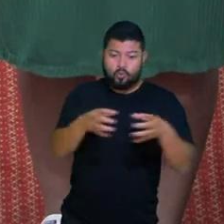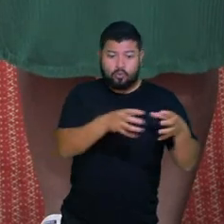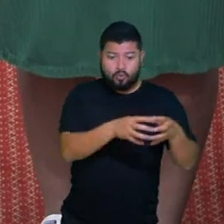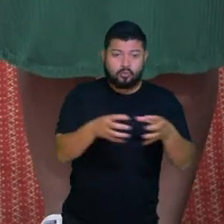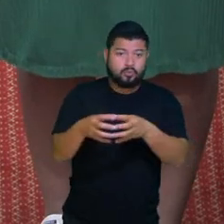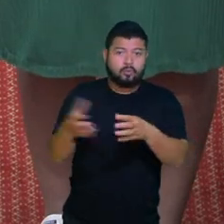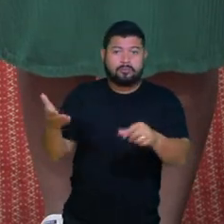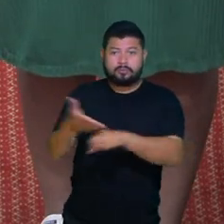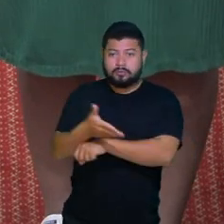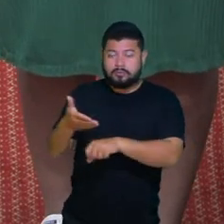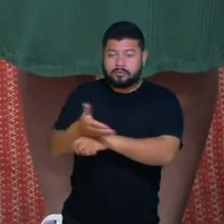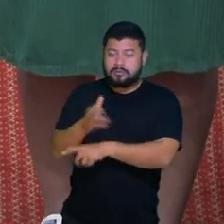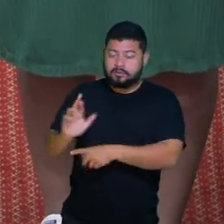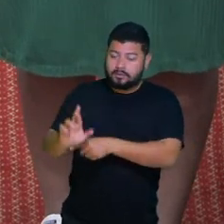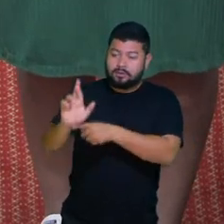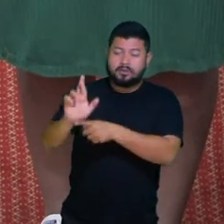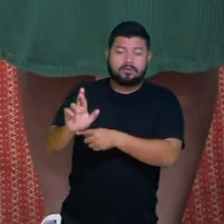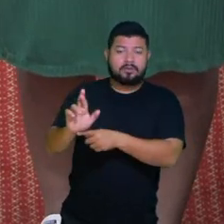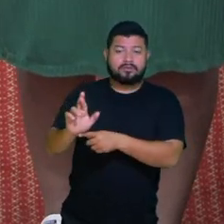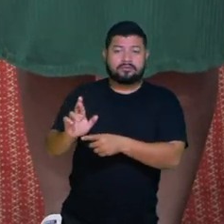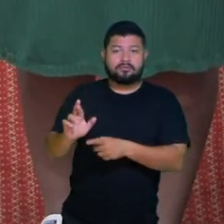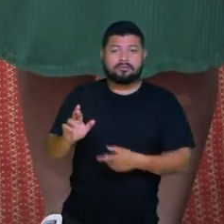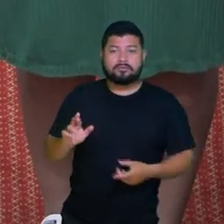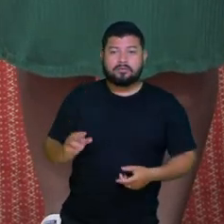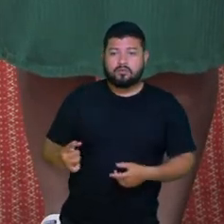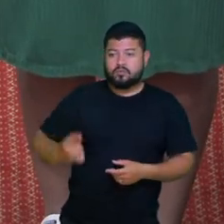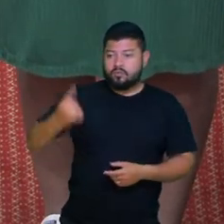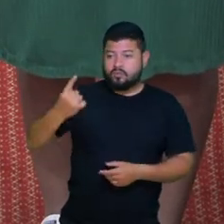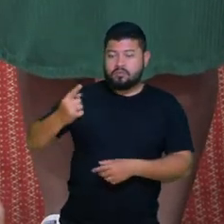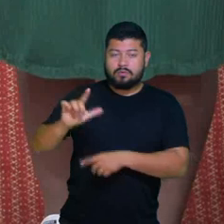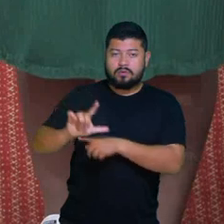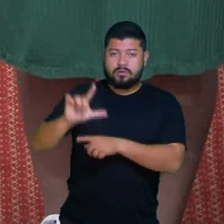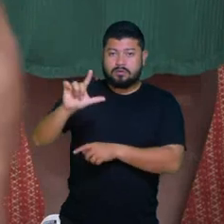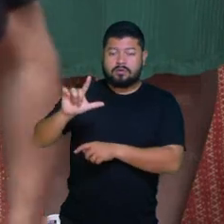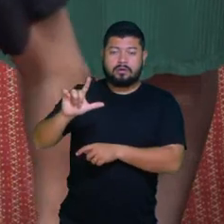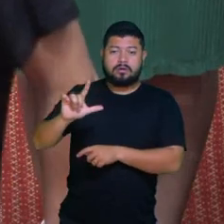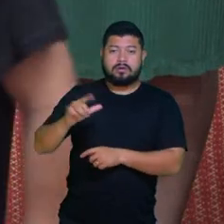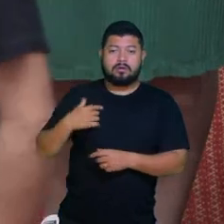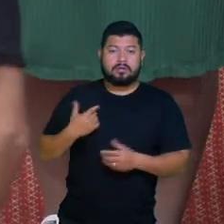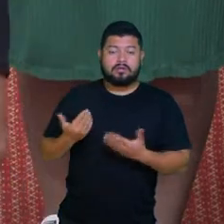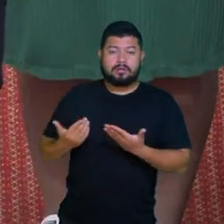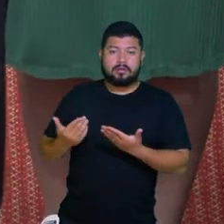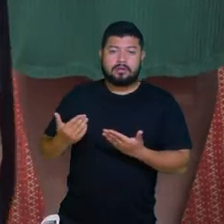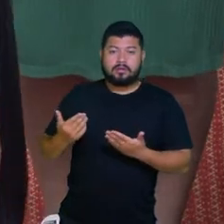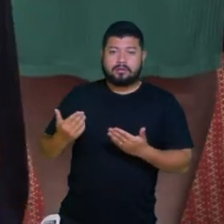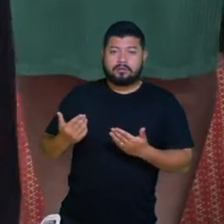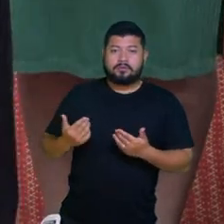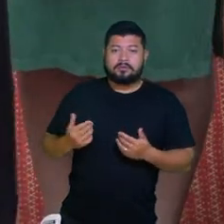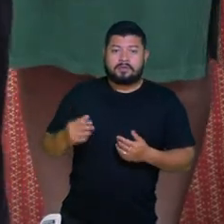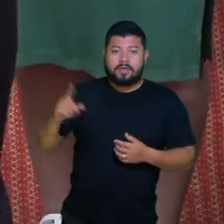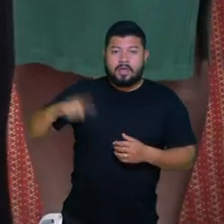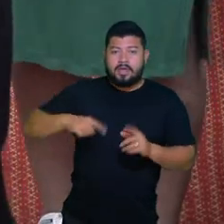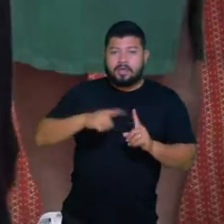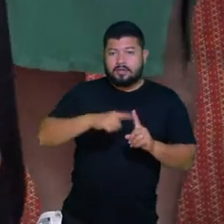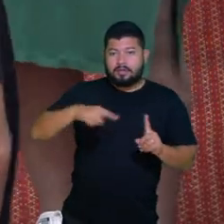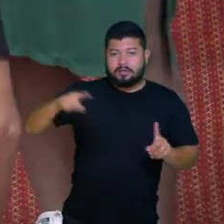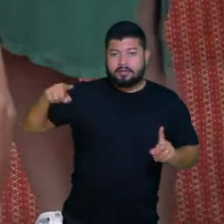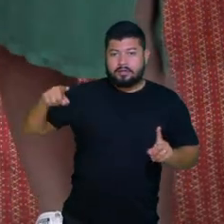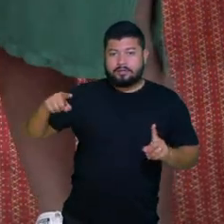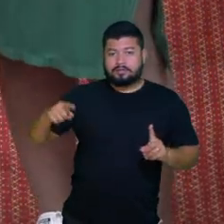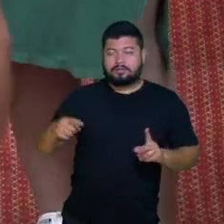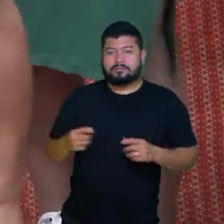de representação única licenciatura exitosa que foi citada aqui e são Dados